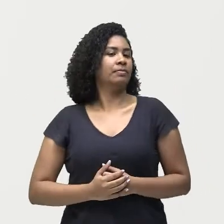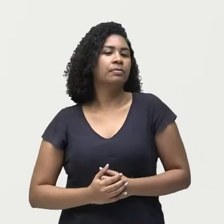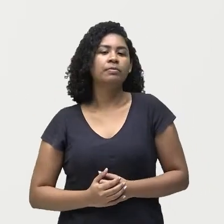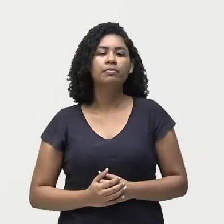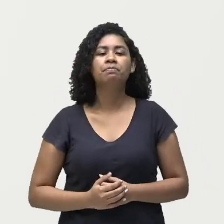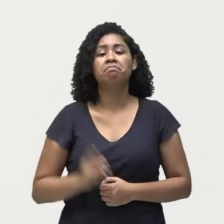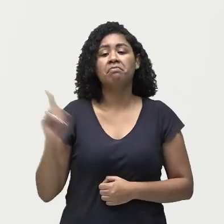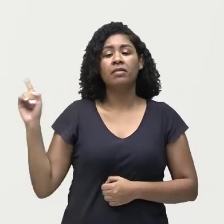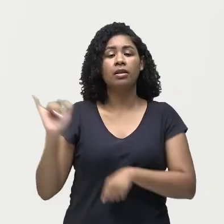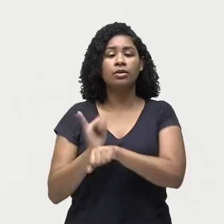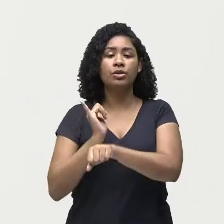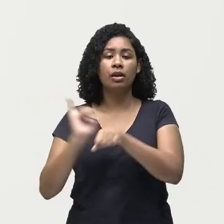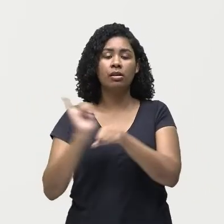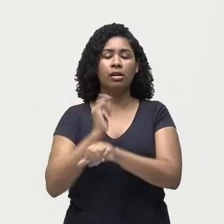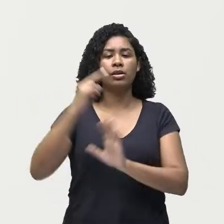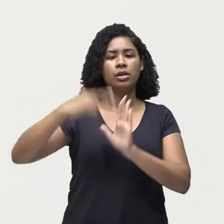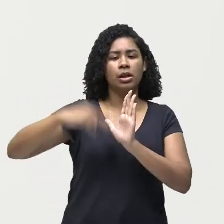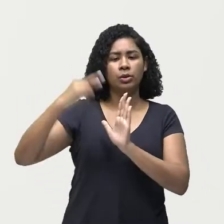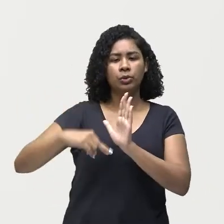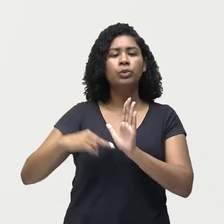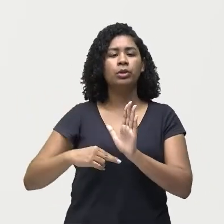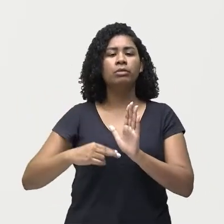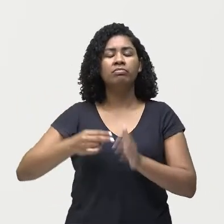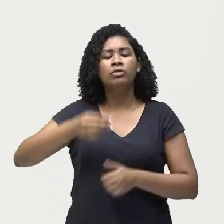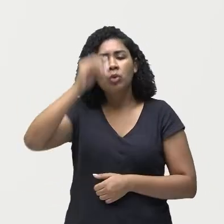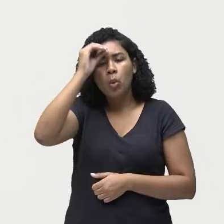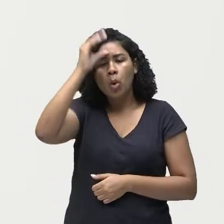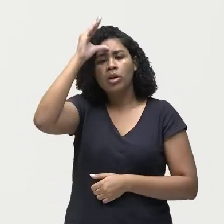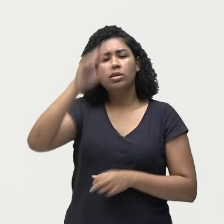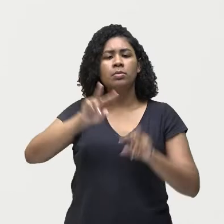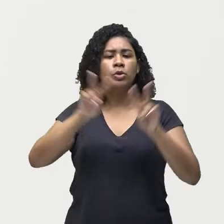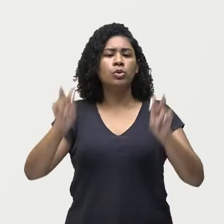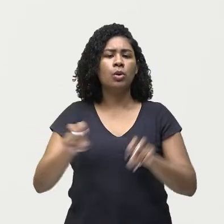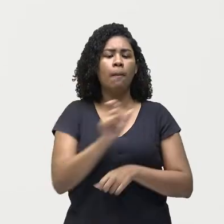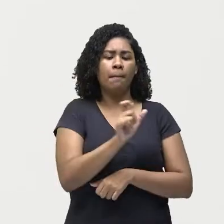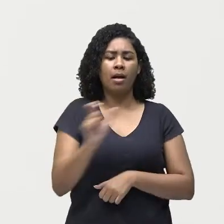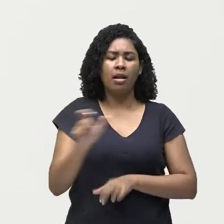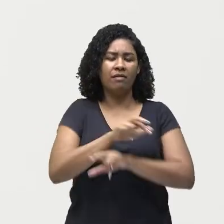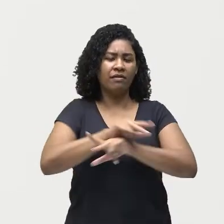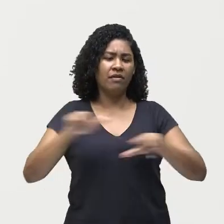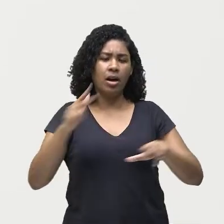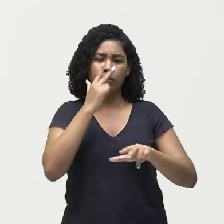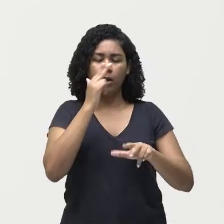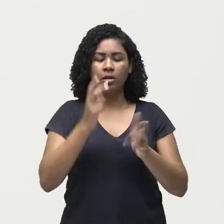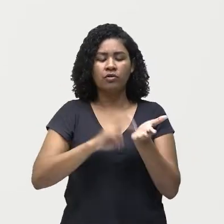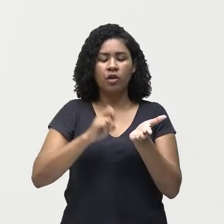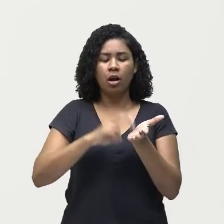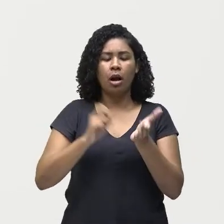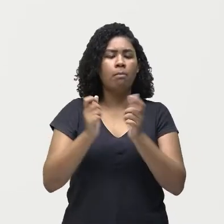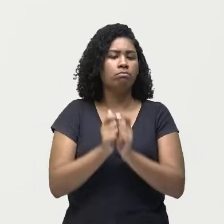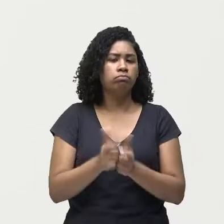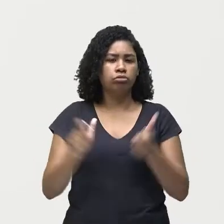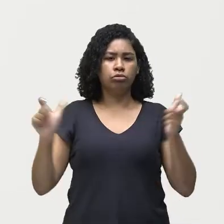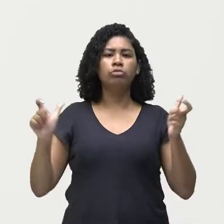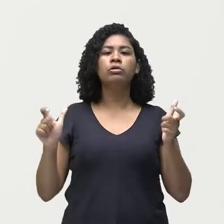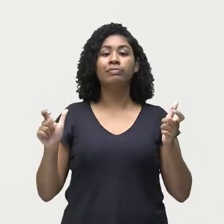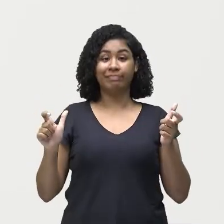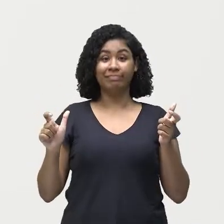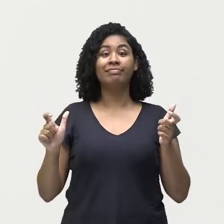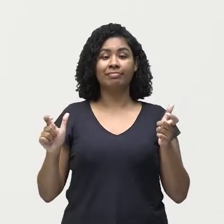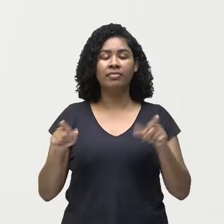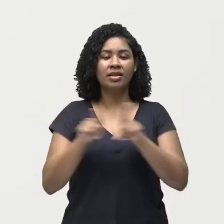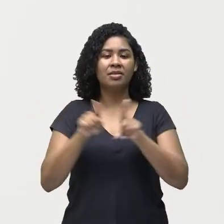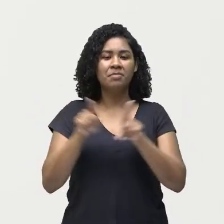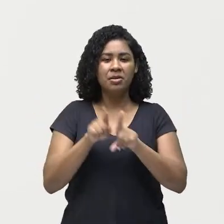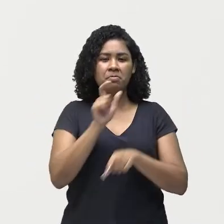você aumenta o domínio de palavras e frases que já teve contato anteriormente, né? Você está lendo muito, então